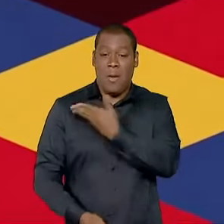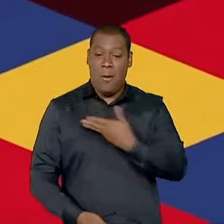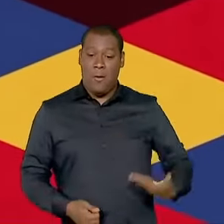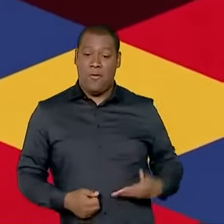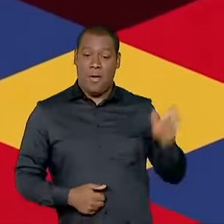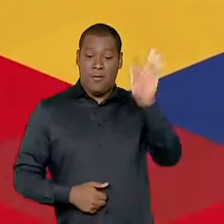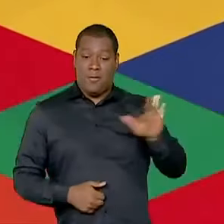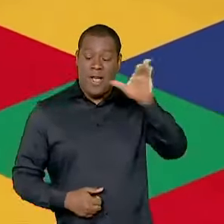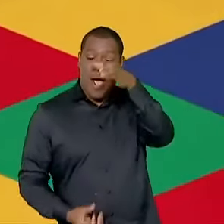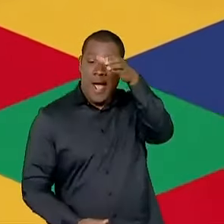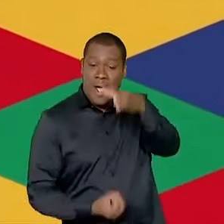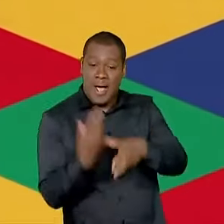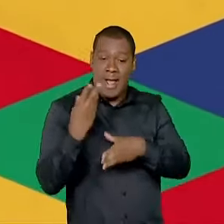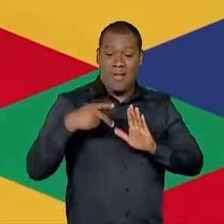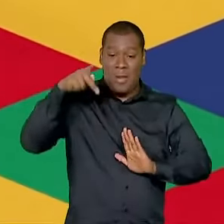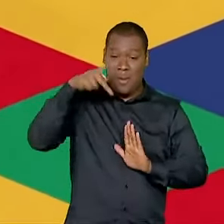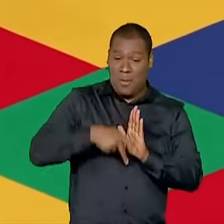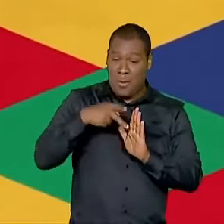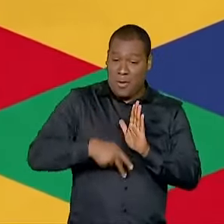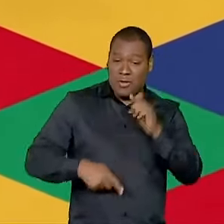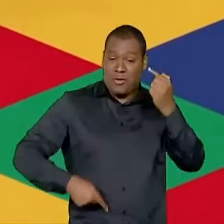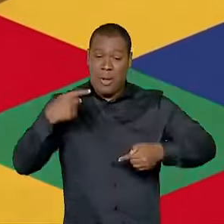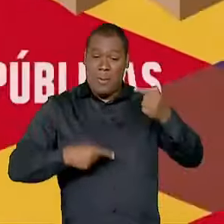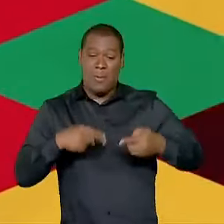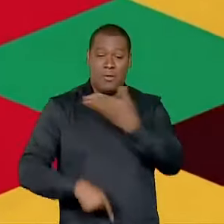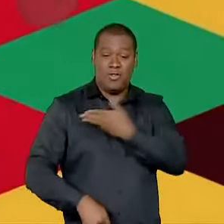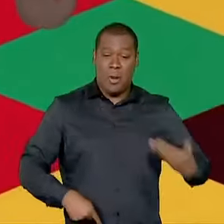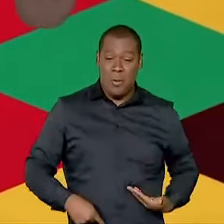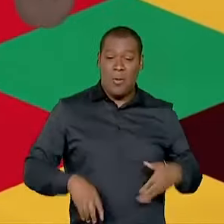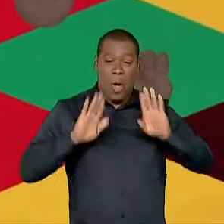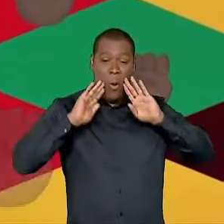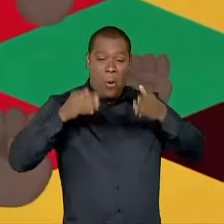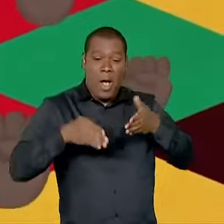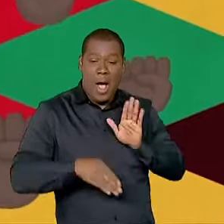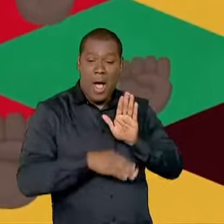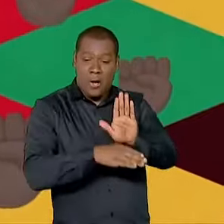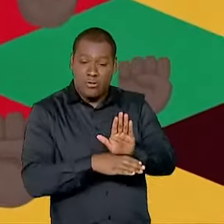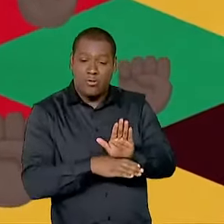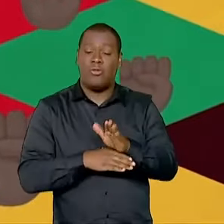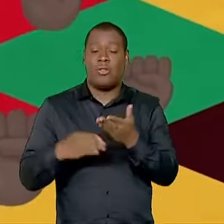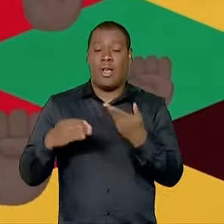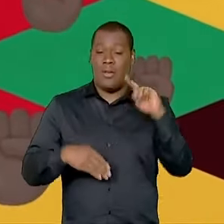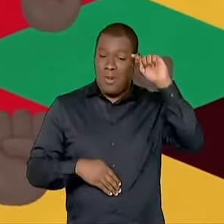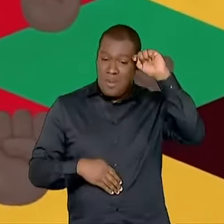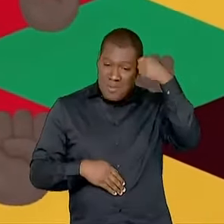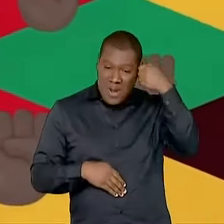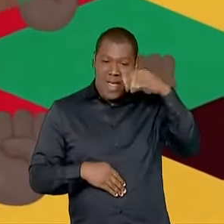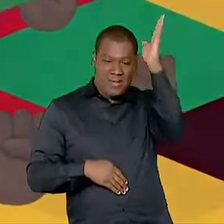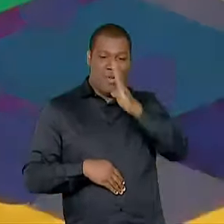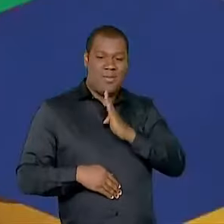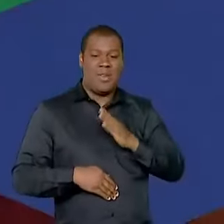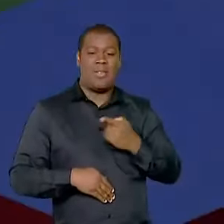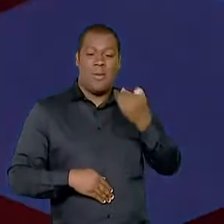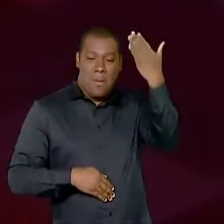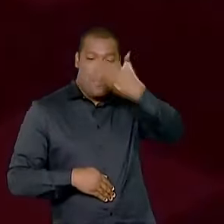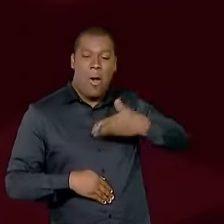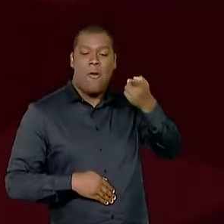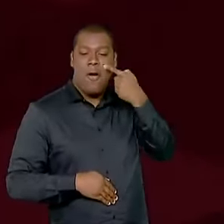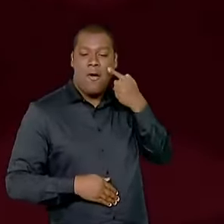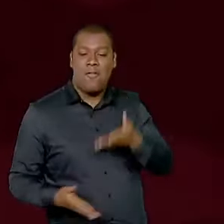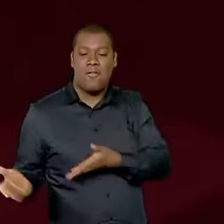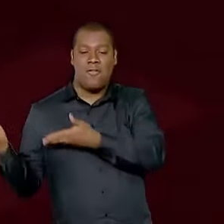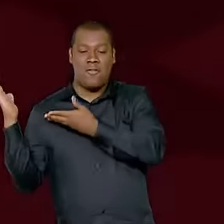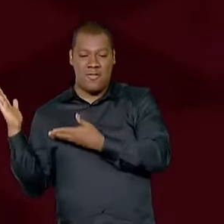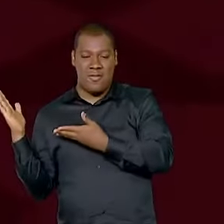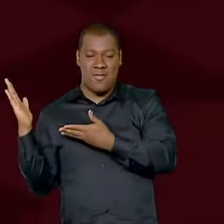O federal está lançando o maior pacote de políticas públicas para a juventude negra da história do país. E a gente pode provar. Fica